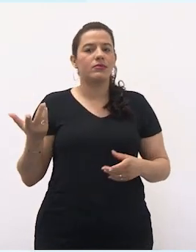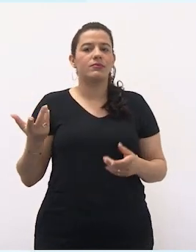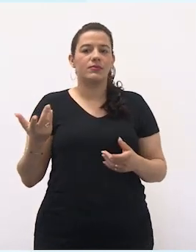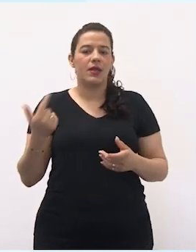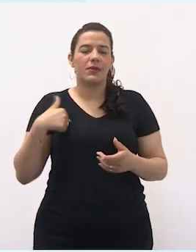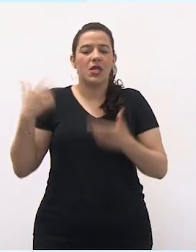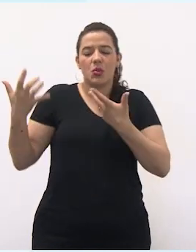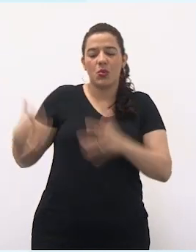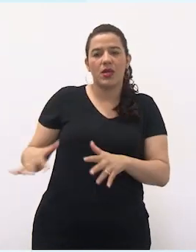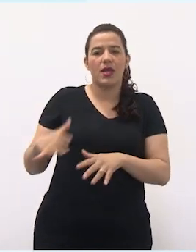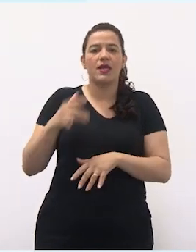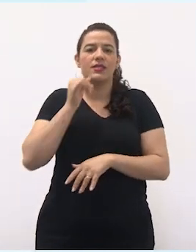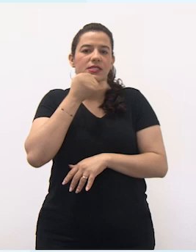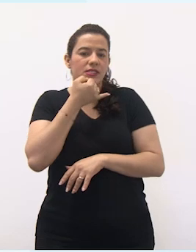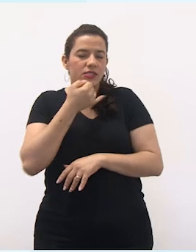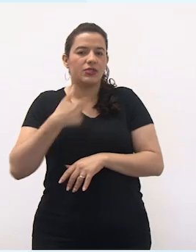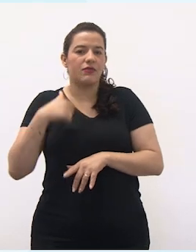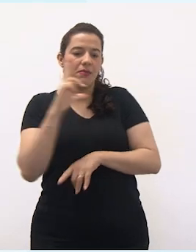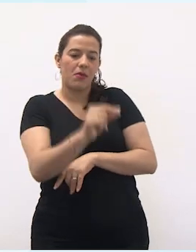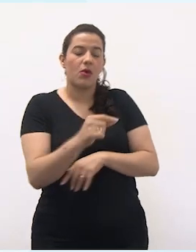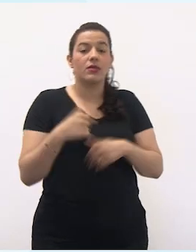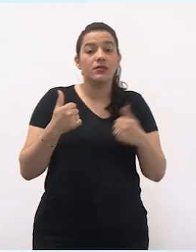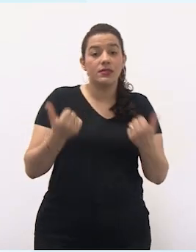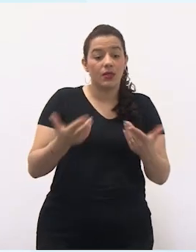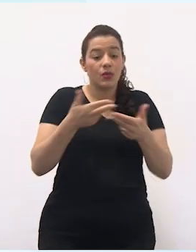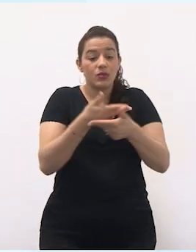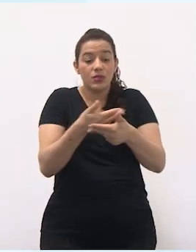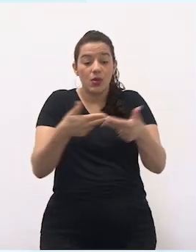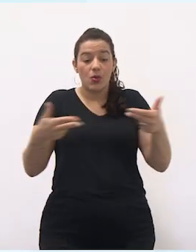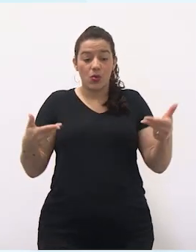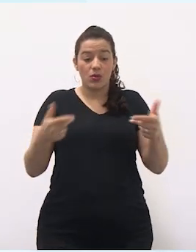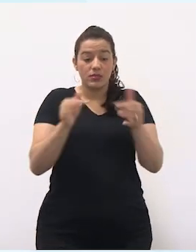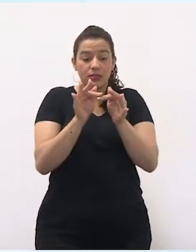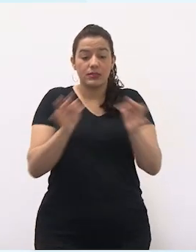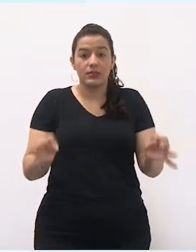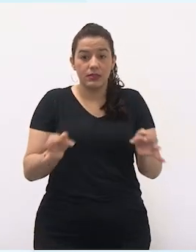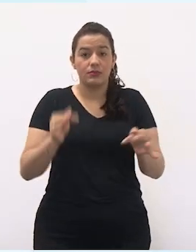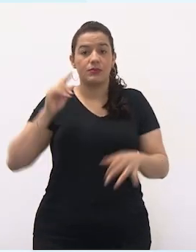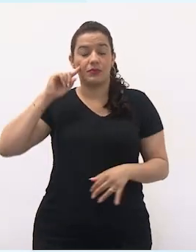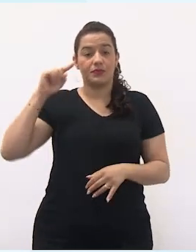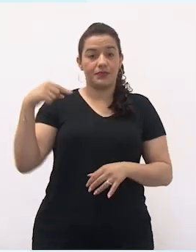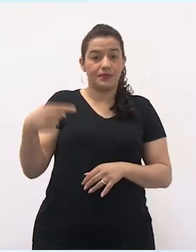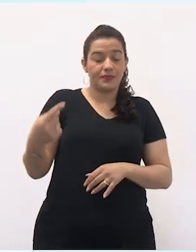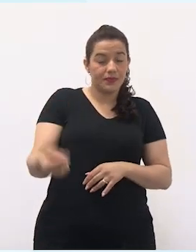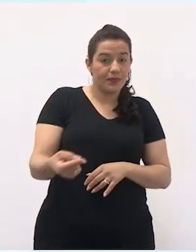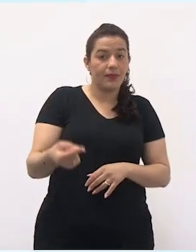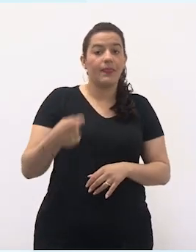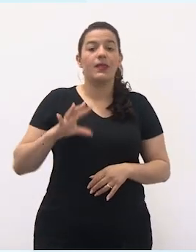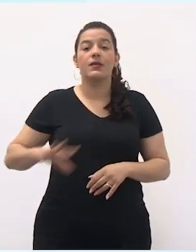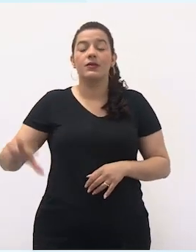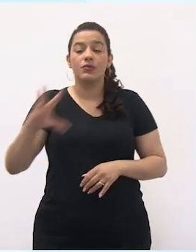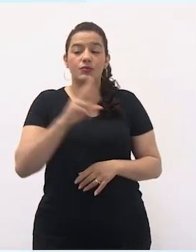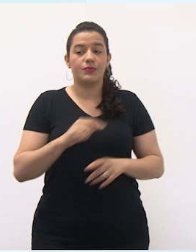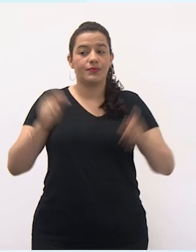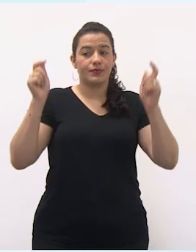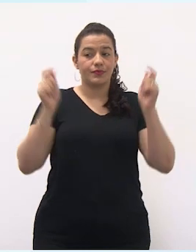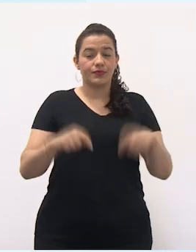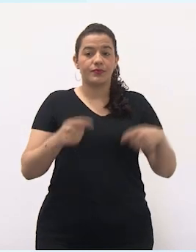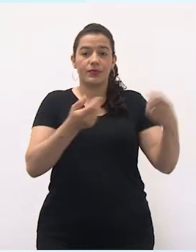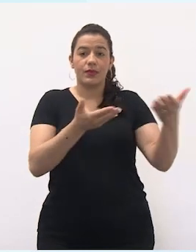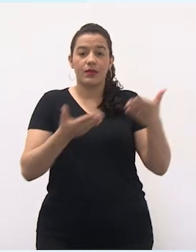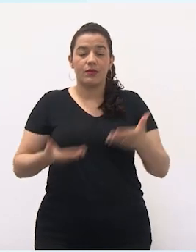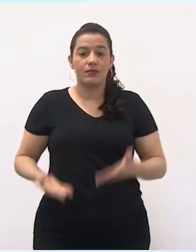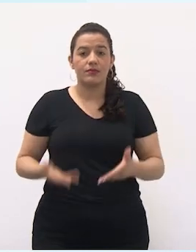quer que eu vá embora. Então, são pequenas coisas do cotidiano que todos serão convidados